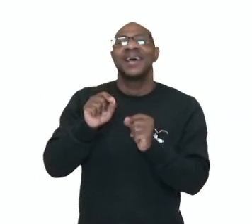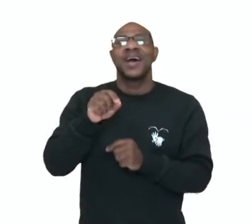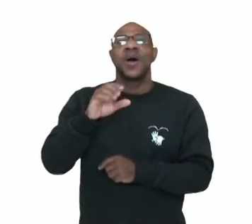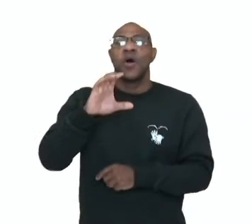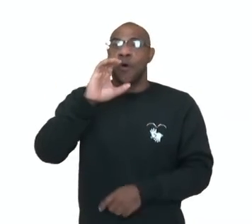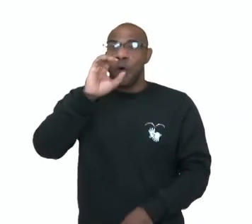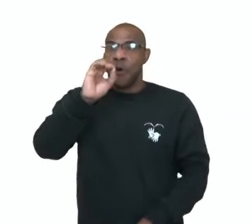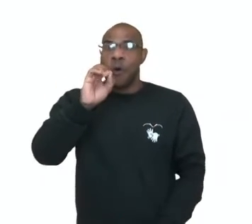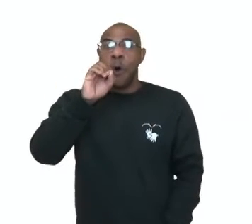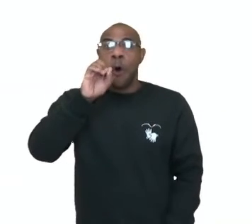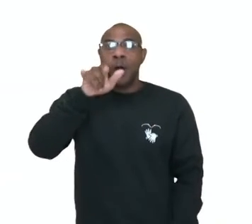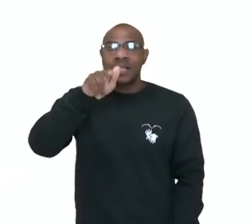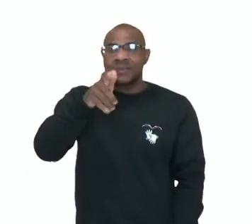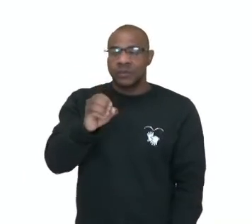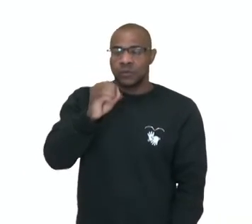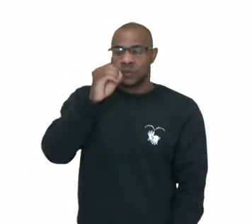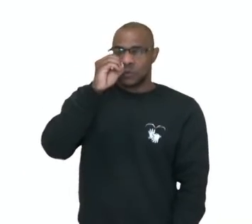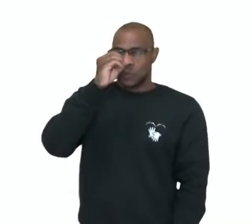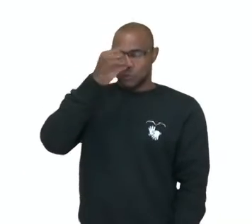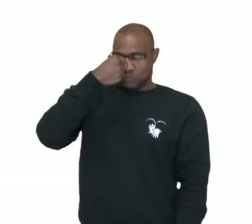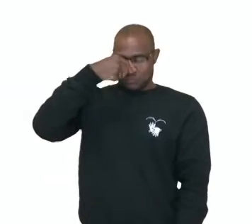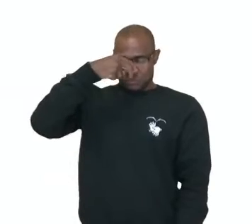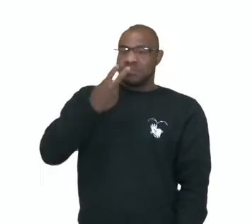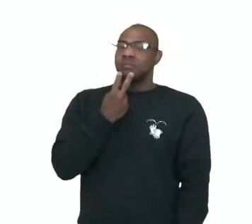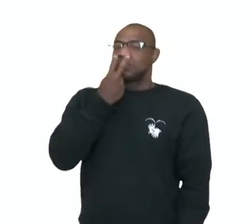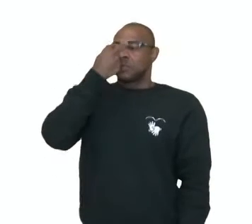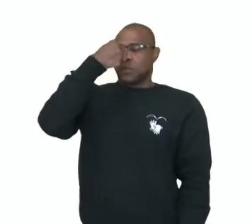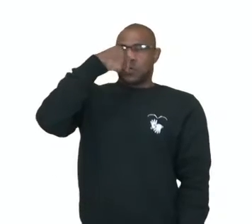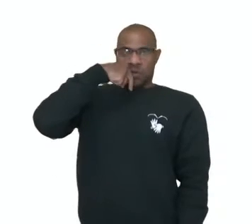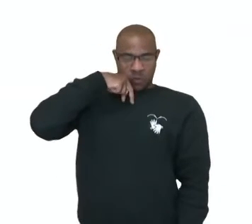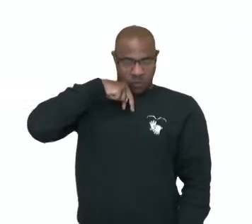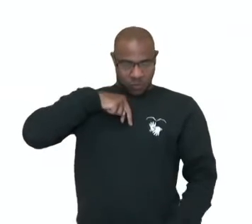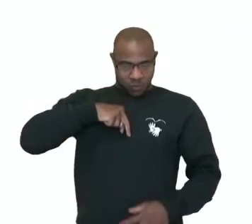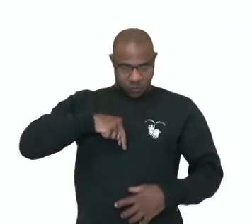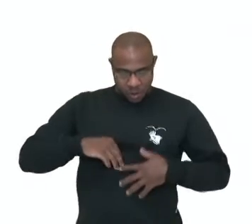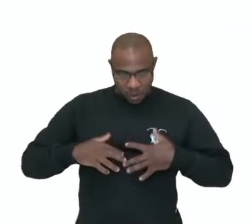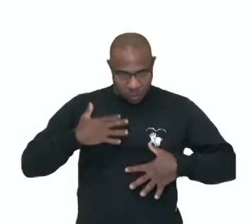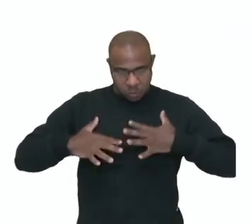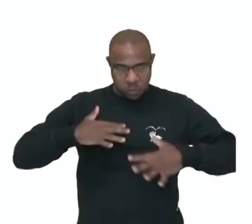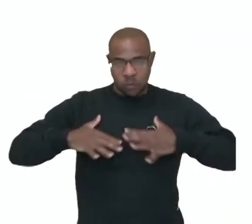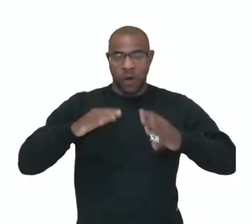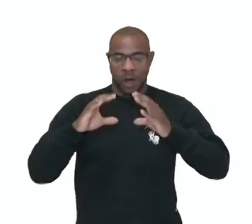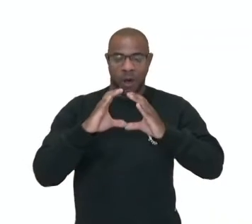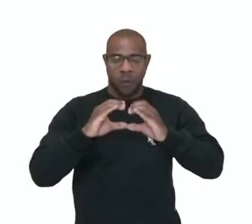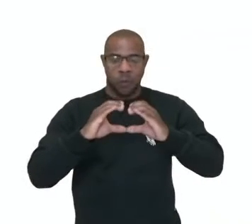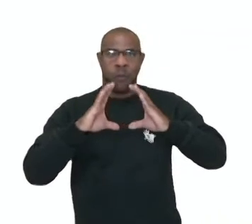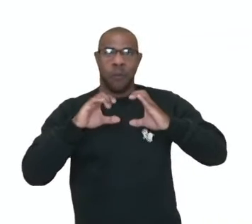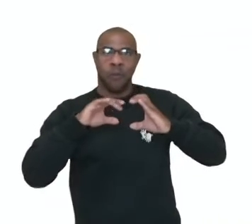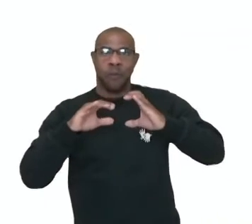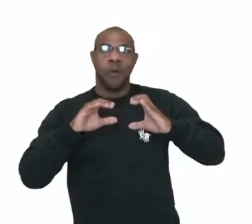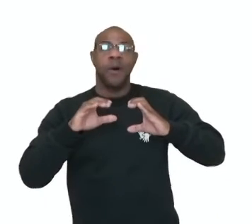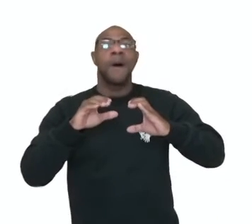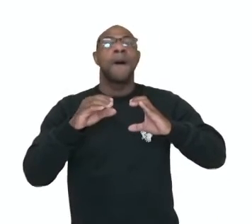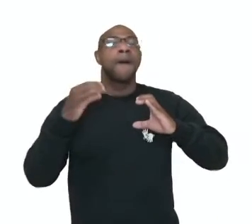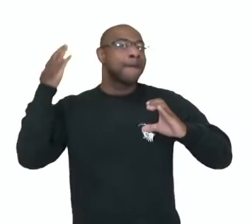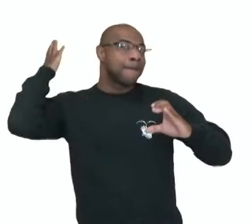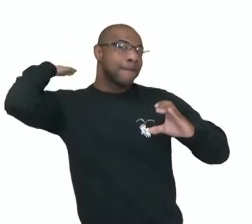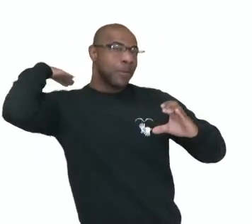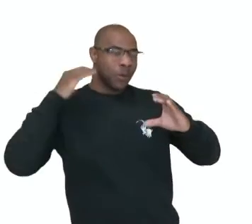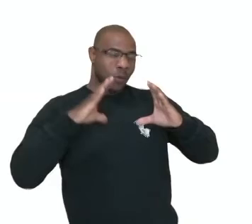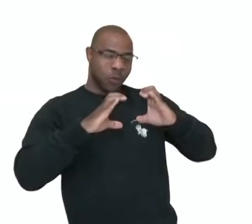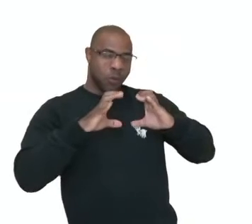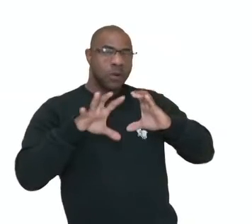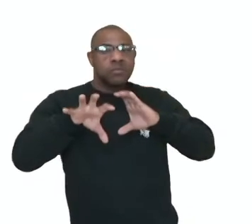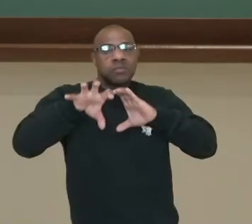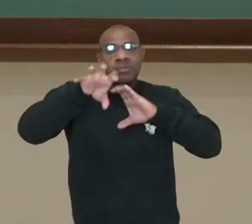ele é transportado até as células. Então, é o movimento dos pulmões, né? Então, quando você puxa o ar, a inspiração